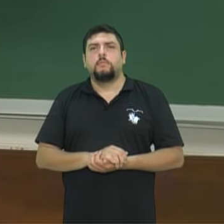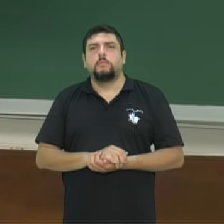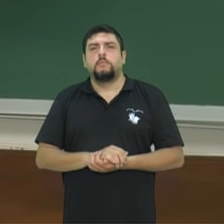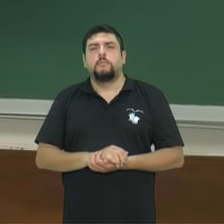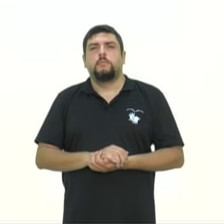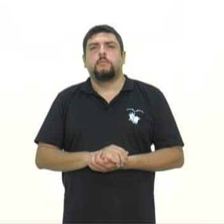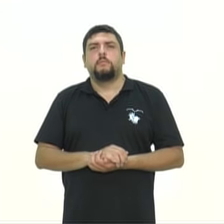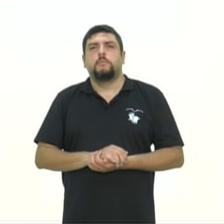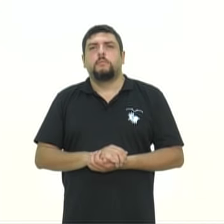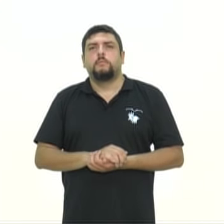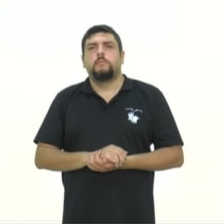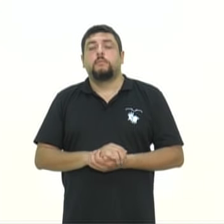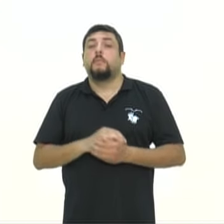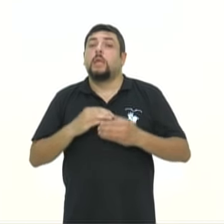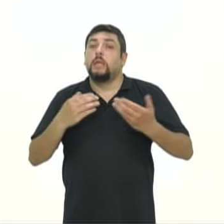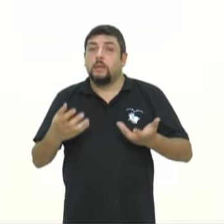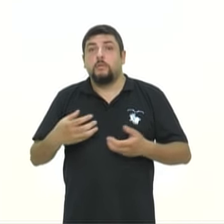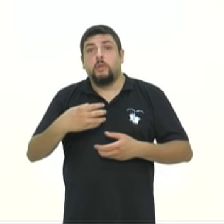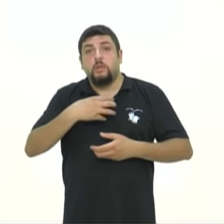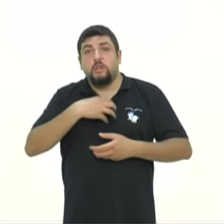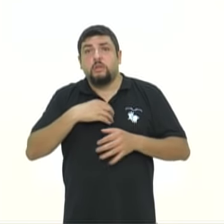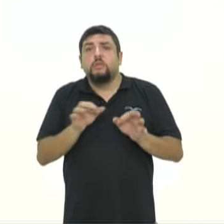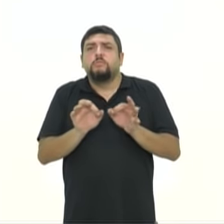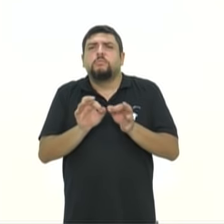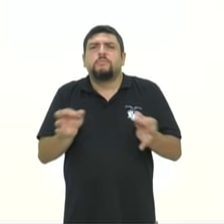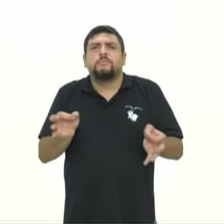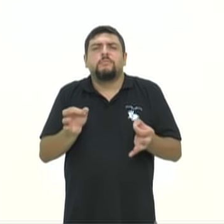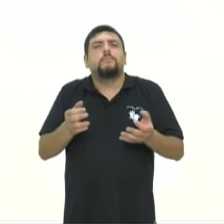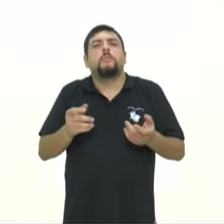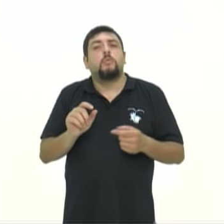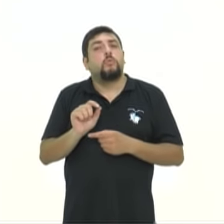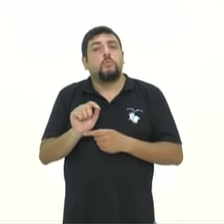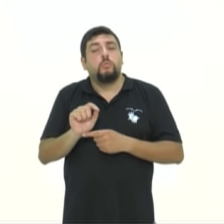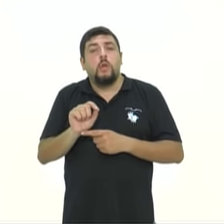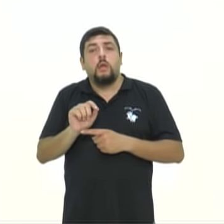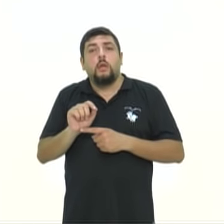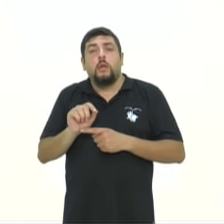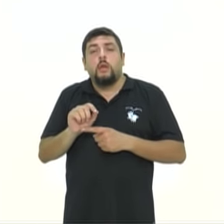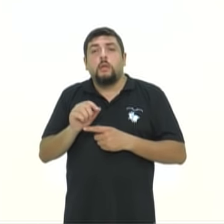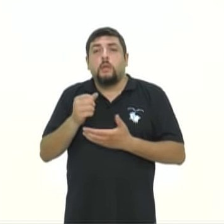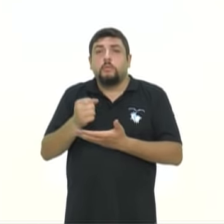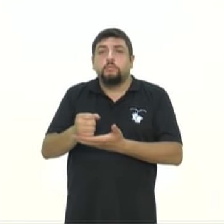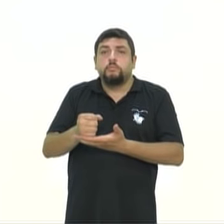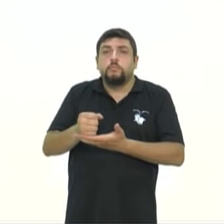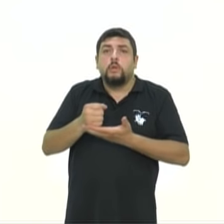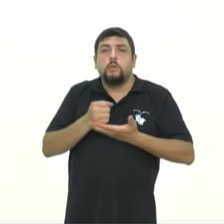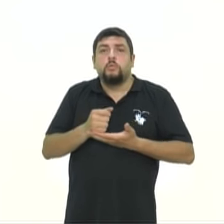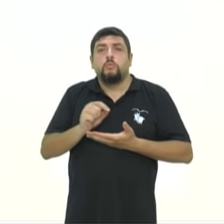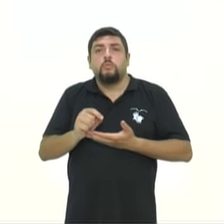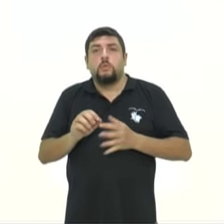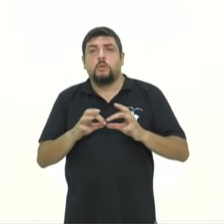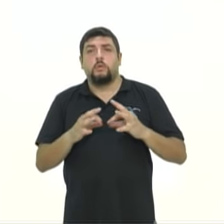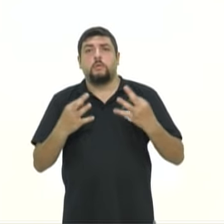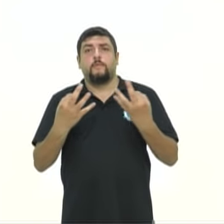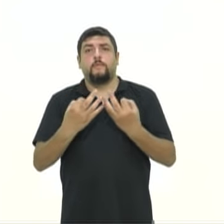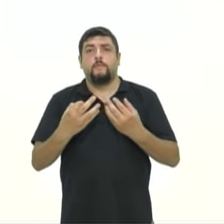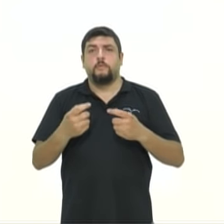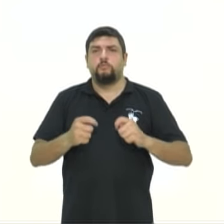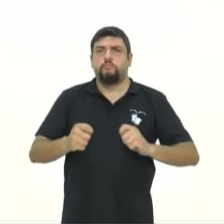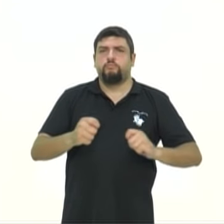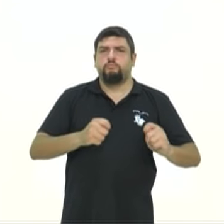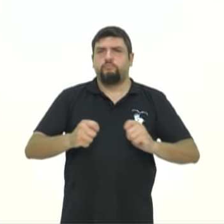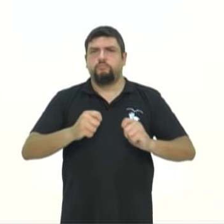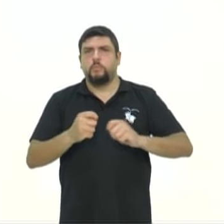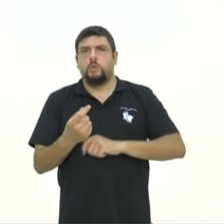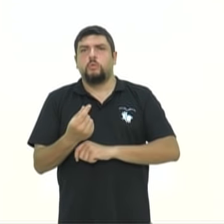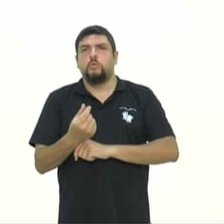Continuando. Com essas pequenas atitudes, no nosso dia a dia, ajudamos a economizar o dinheiro das nossas famílias e os recursos naturais do